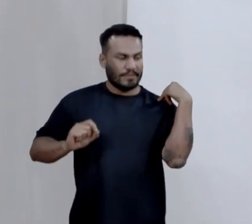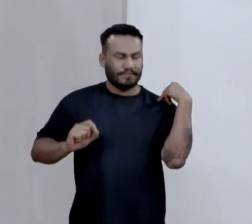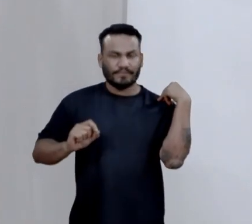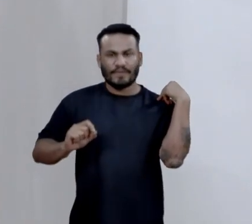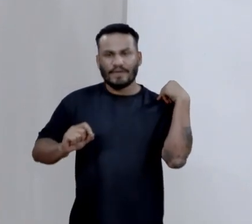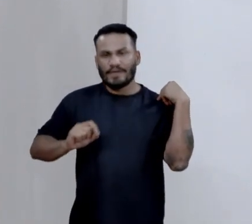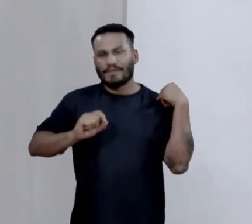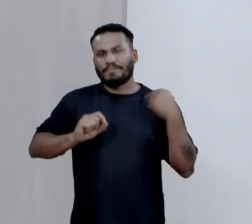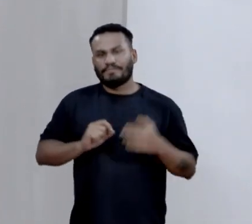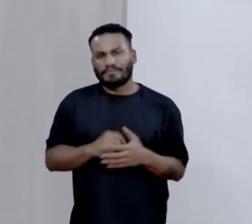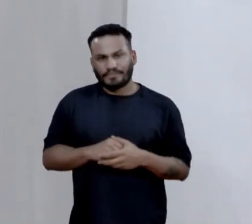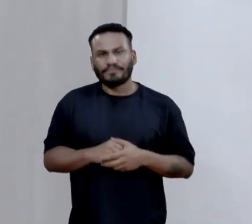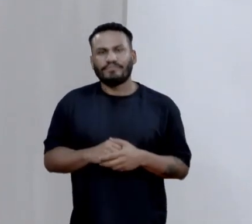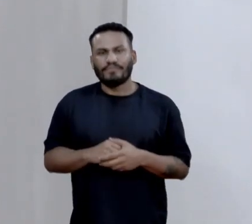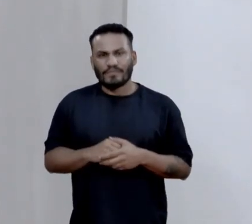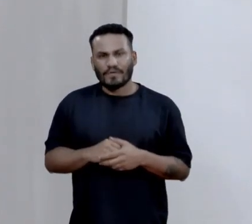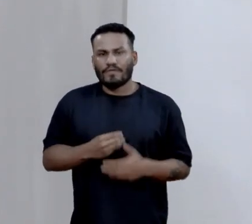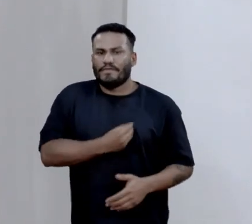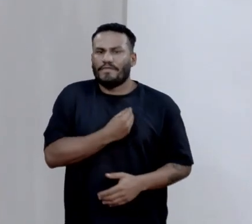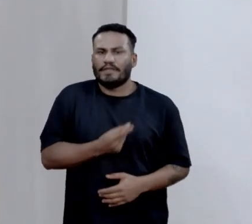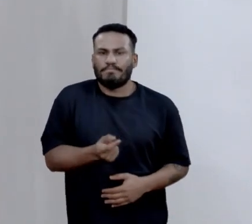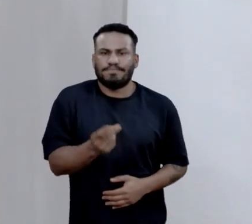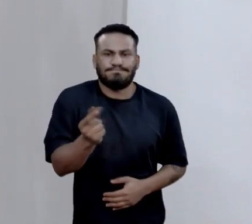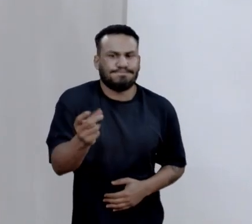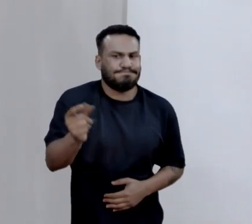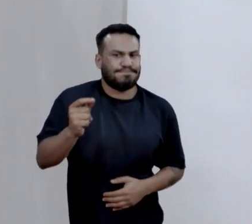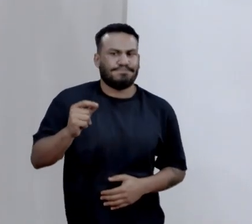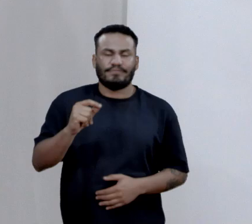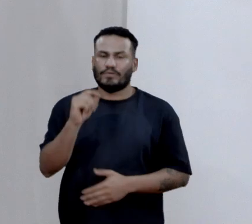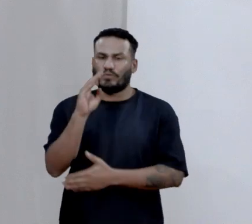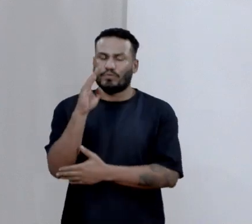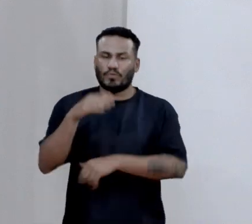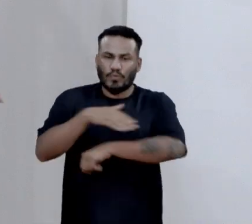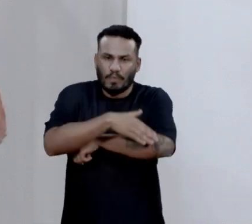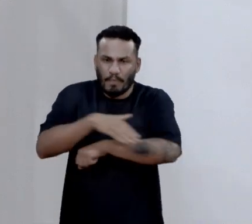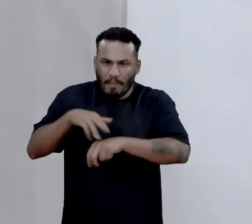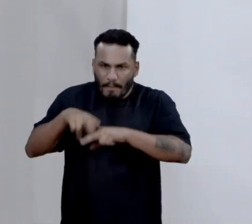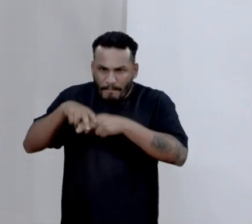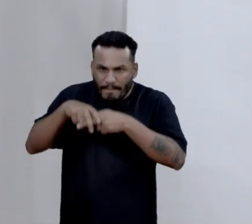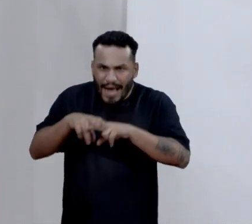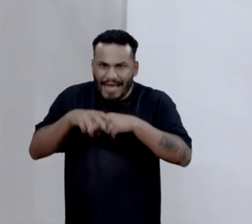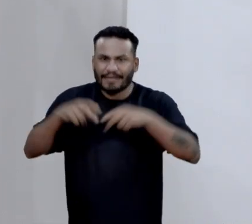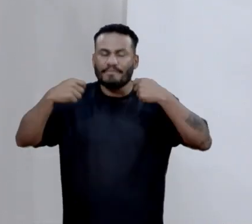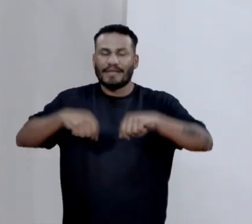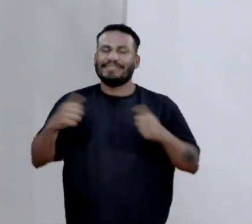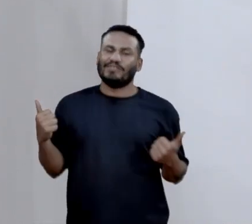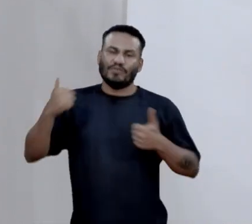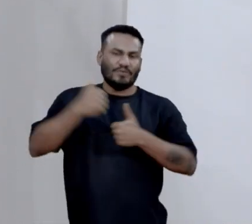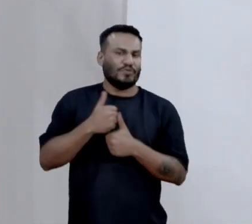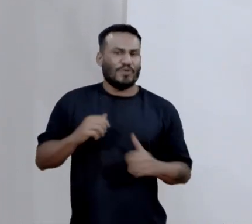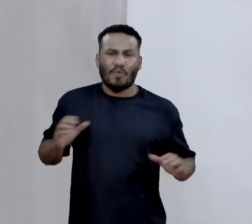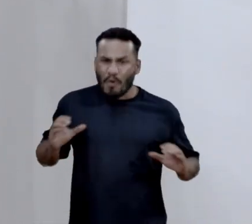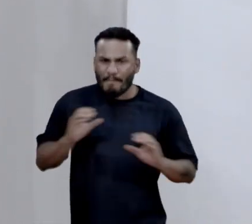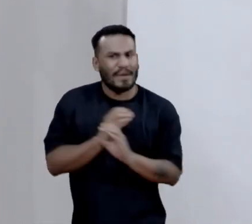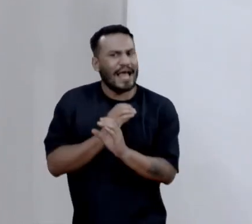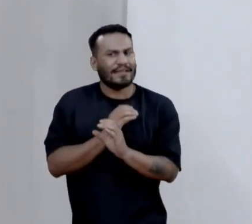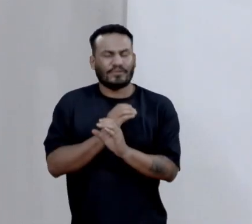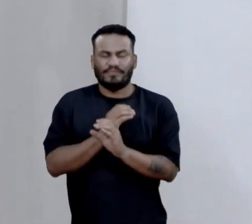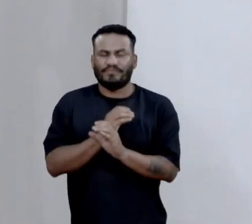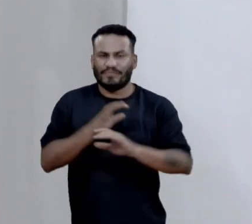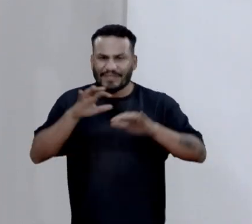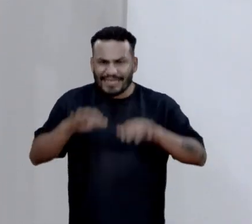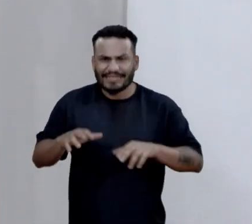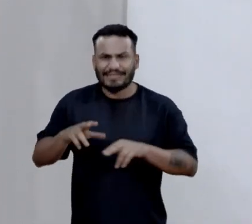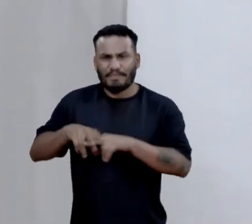de uma vida útil já superada do parque, é necessário que seja feita a substituição integral